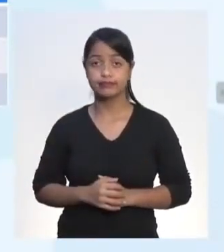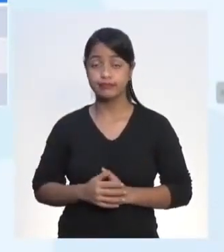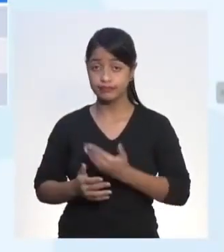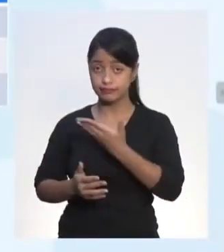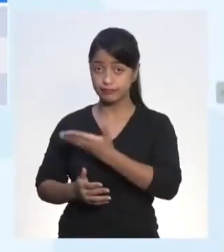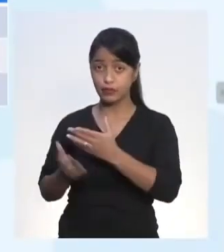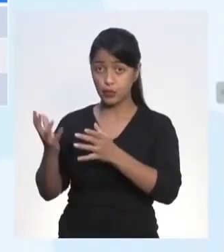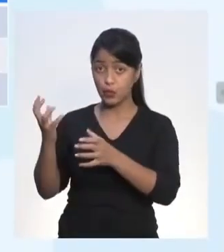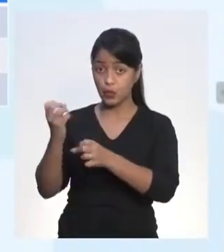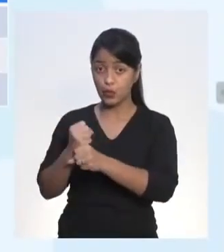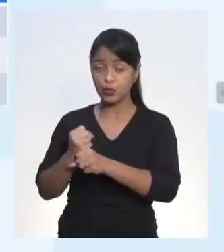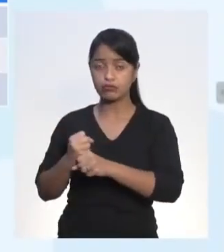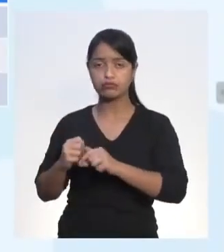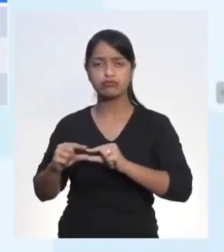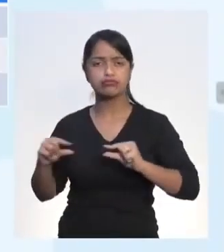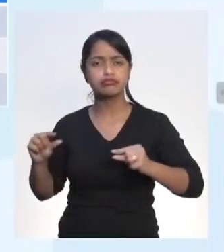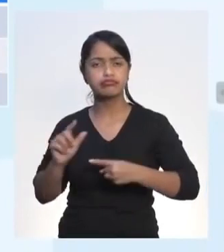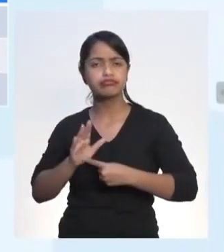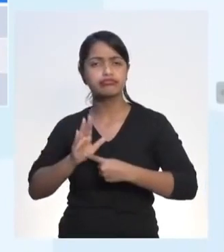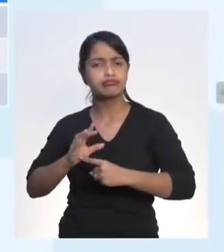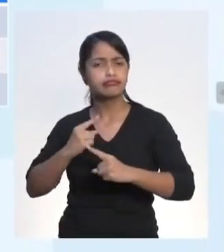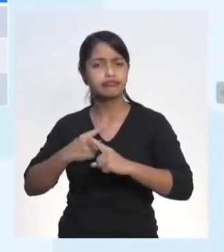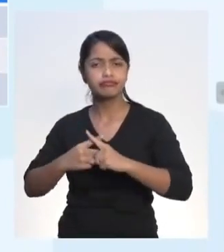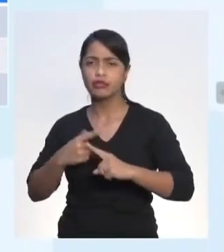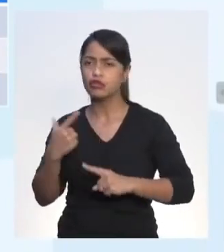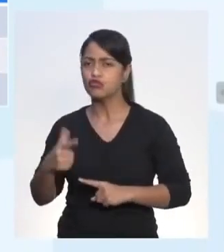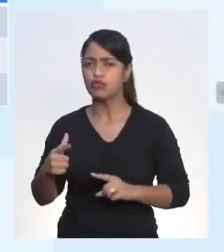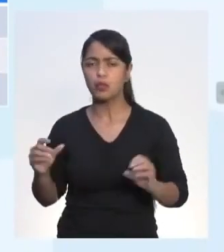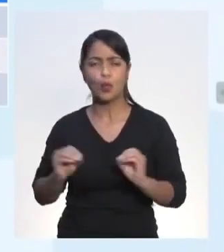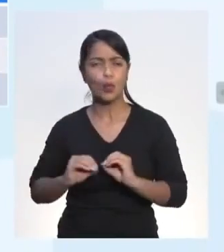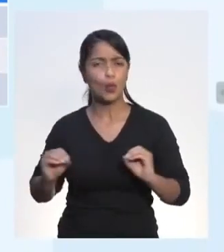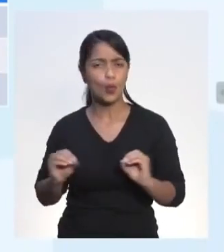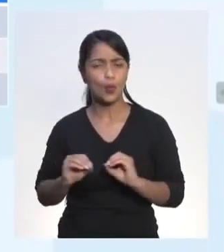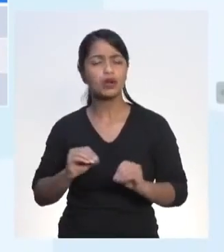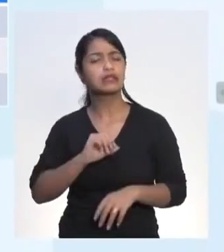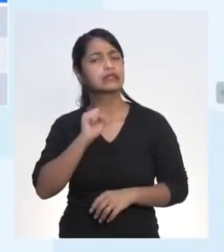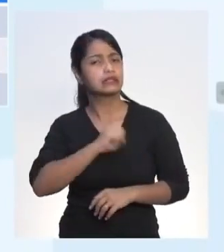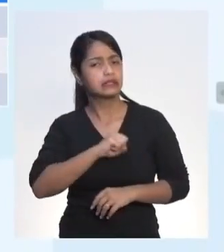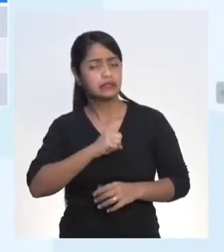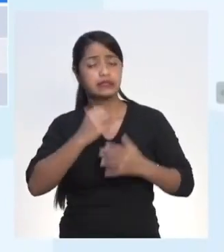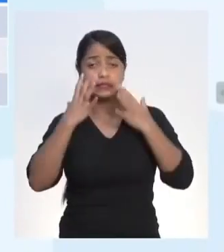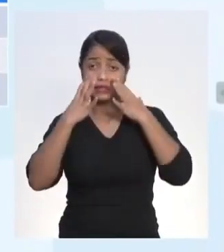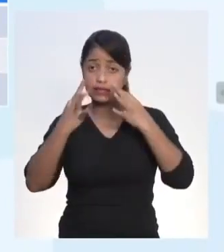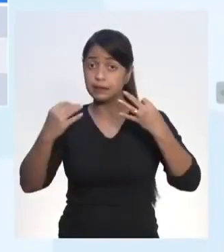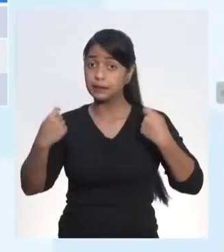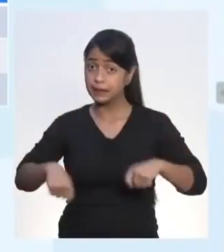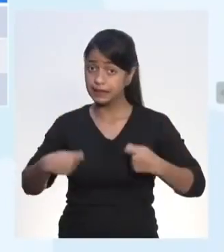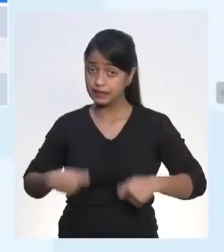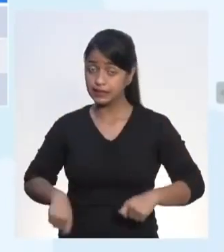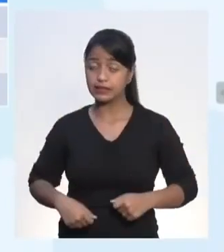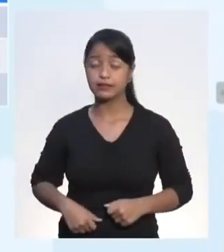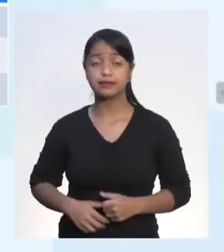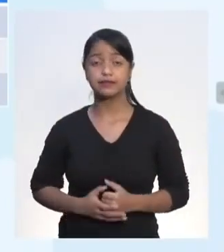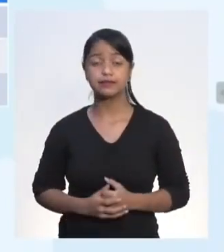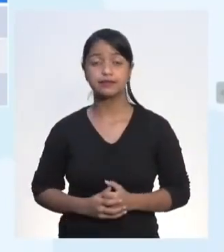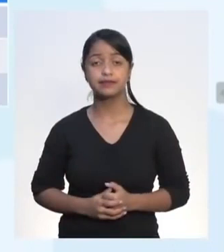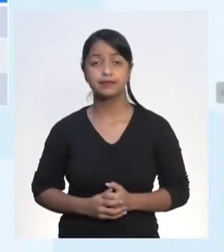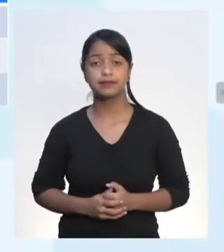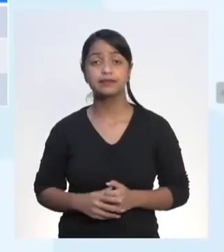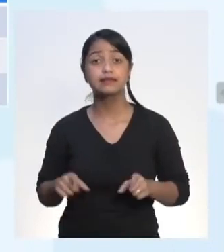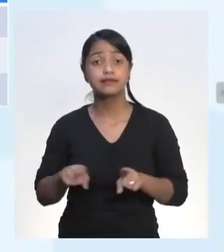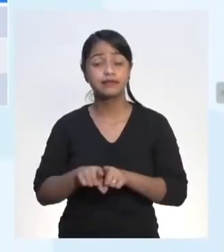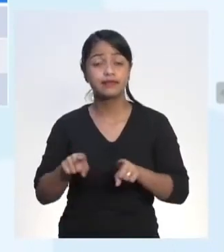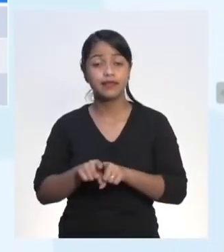situação final, aparece multiplicação. Isso mesmo. Tá? Então tem que ficar atento. Isso mesmo. A mesma coisa para o último